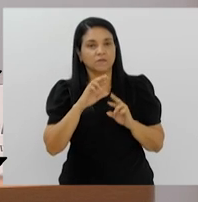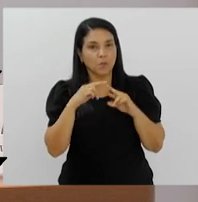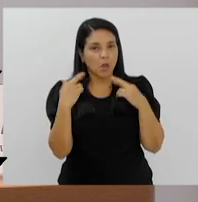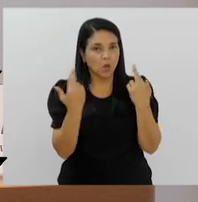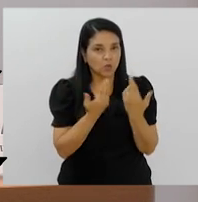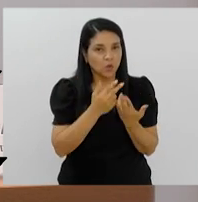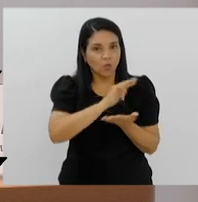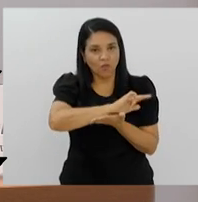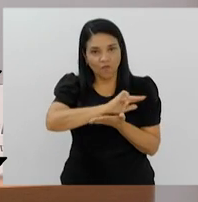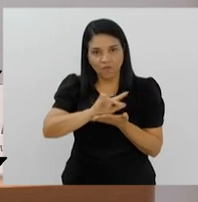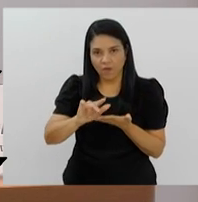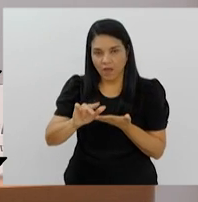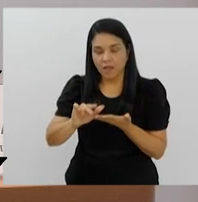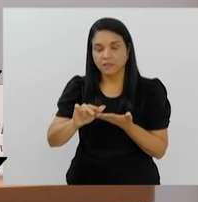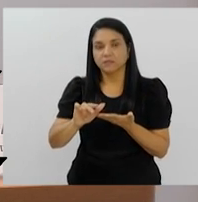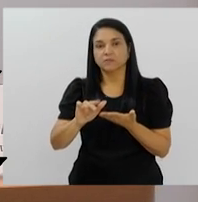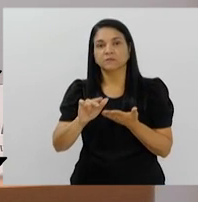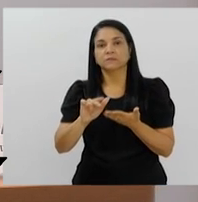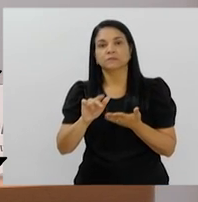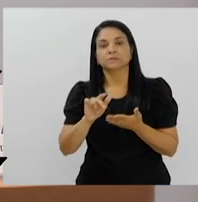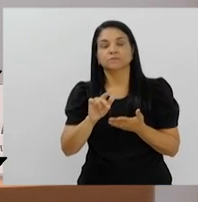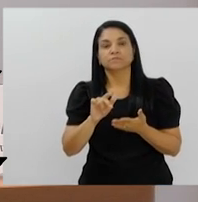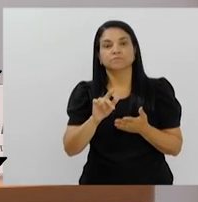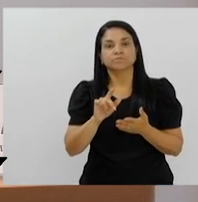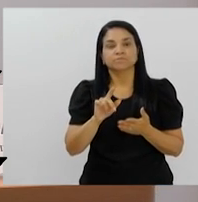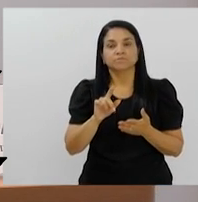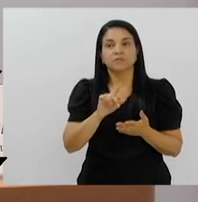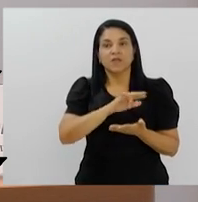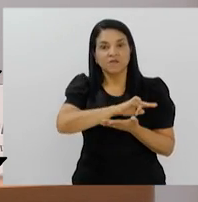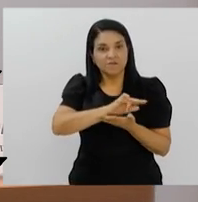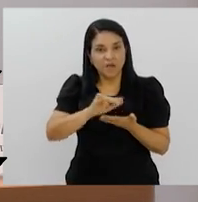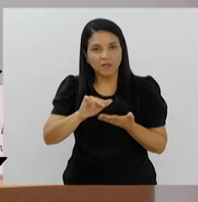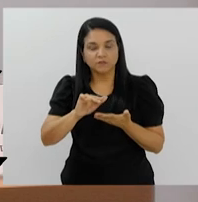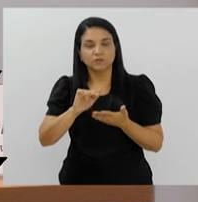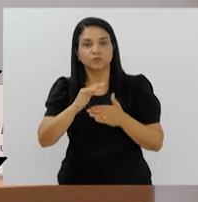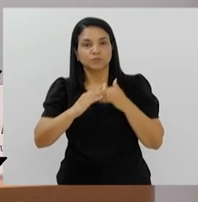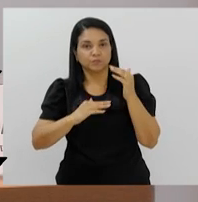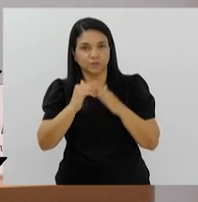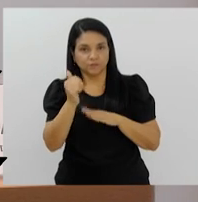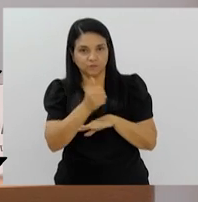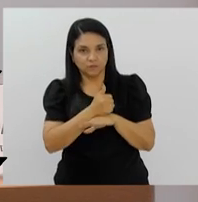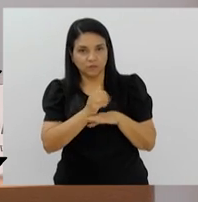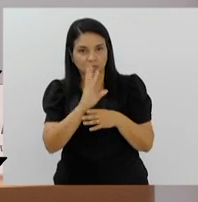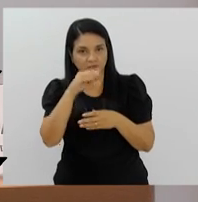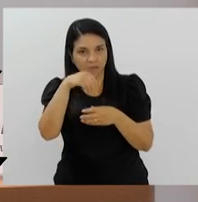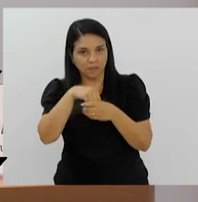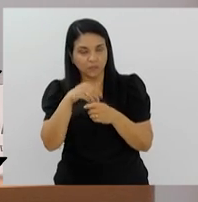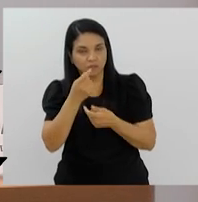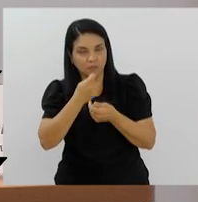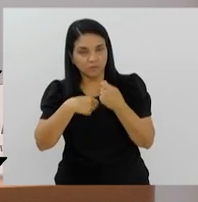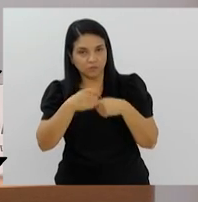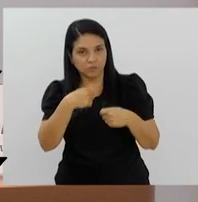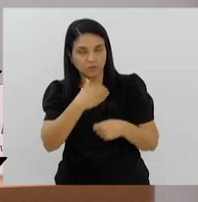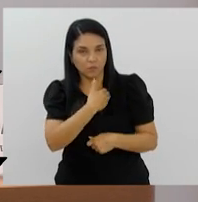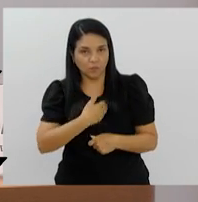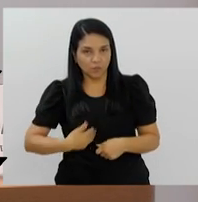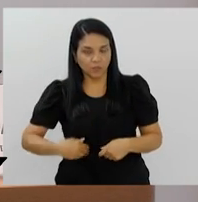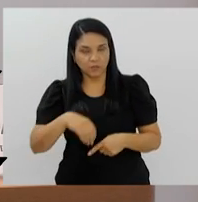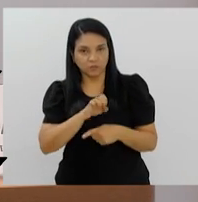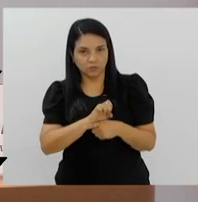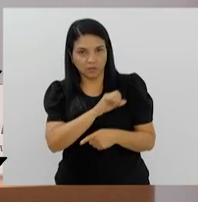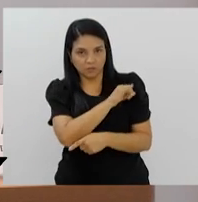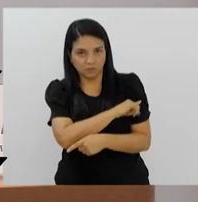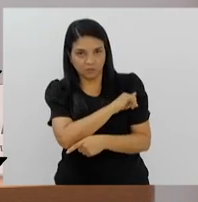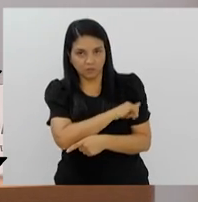vários entes federativos vários perdão vários entes eh da administração pública aqui do Estado do Rio de